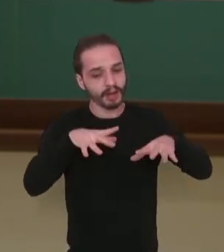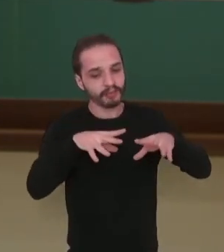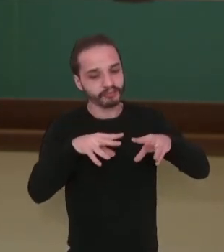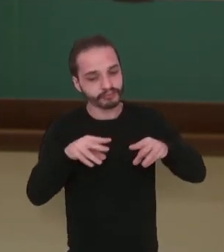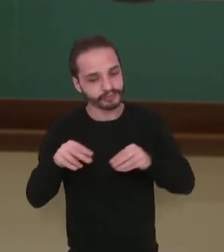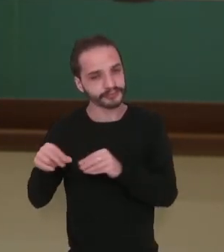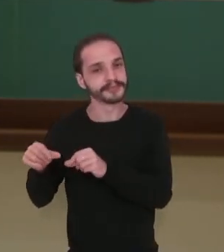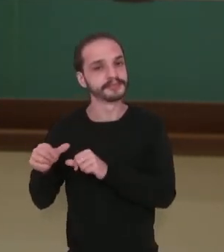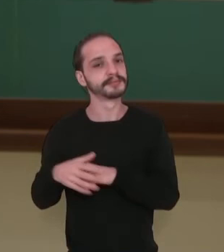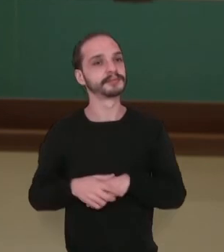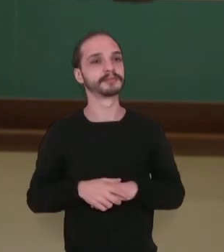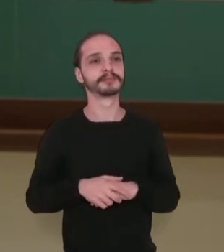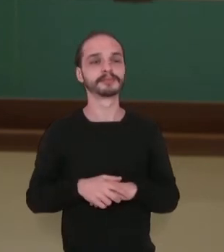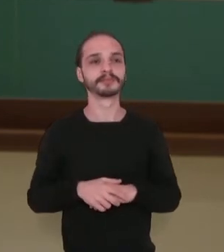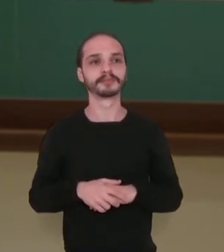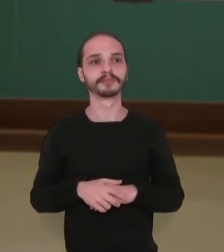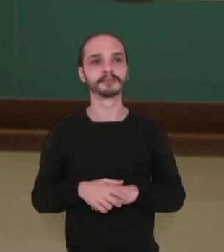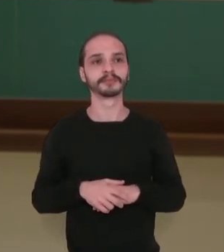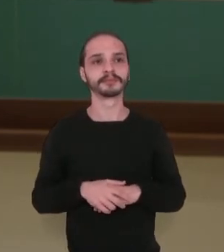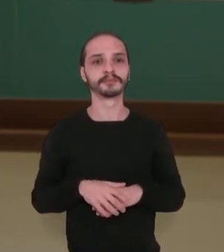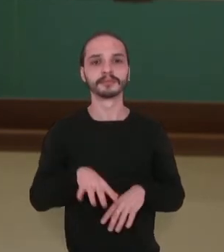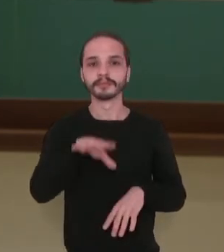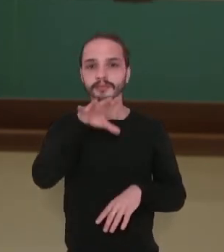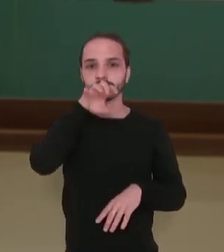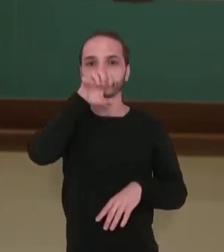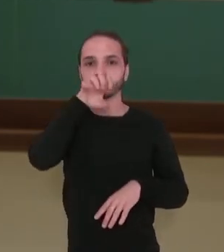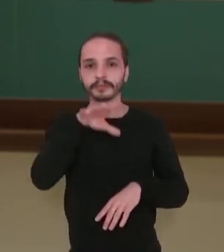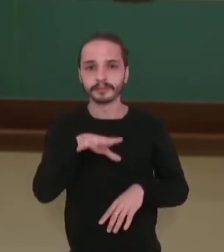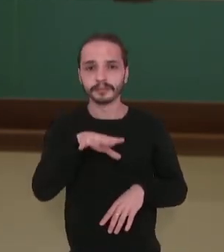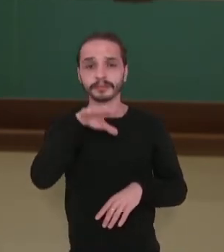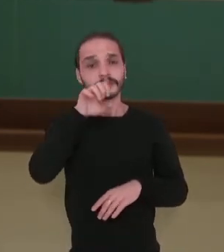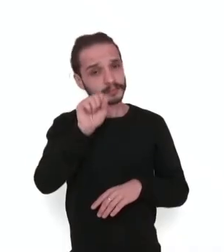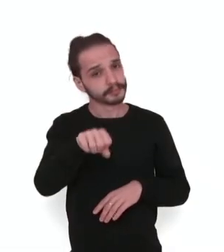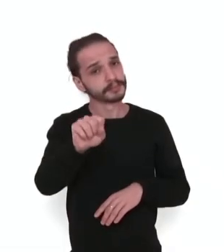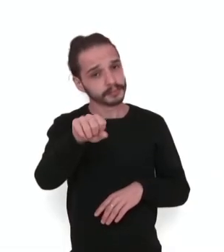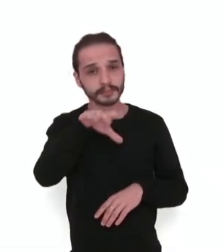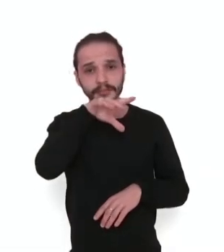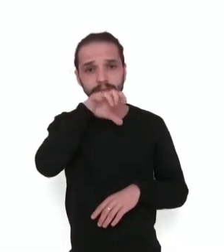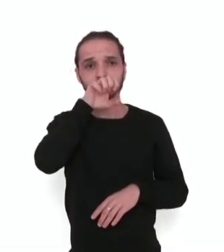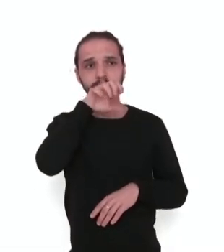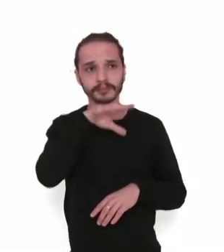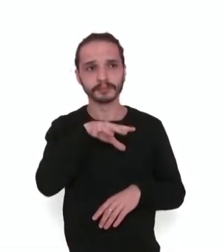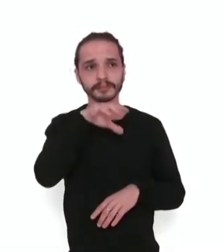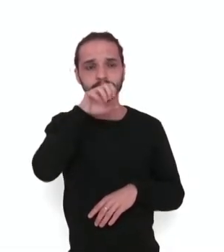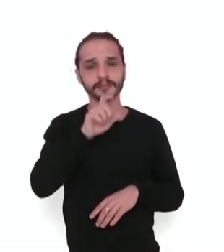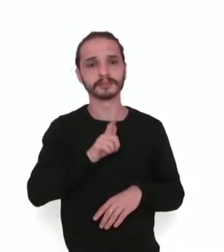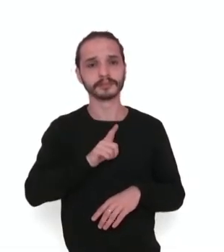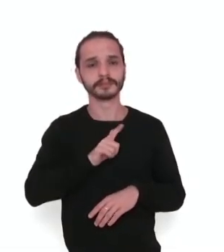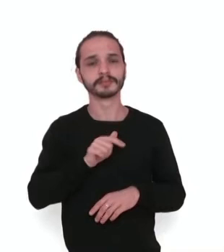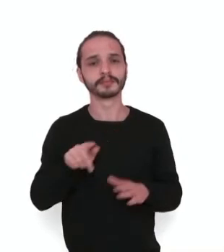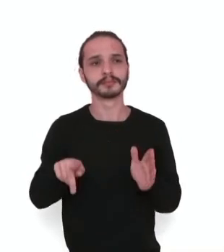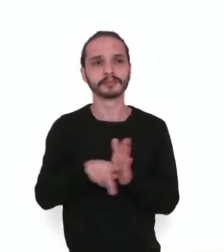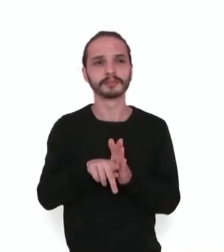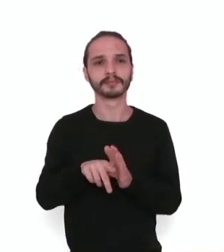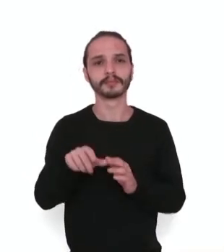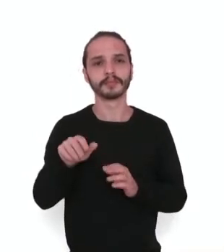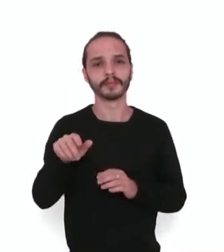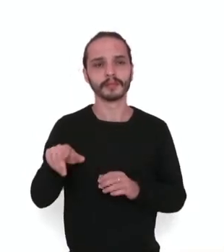decompondo, ok? Respiração. Respiram? Sim, respiram. Existem então os